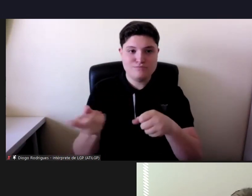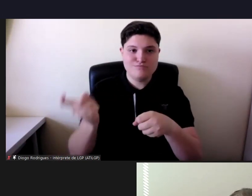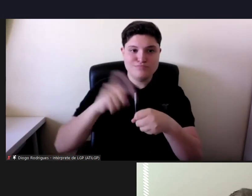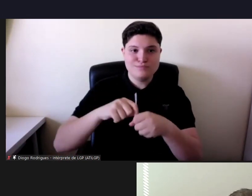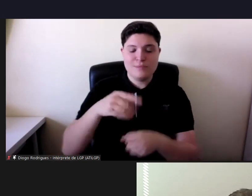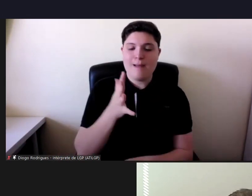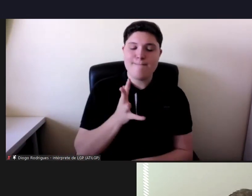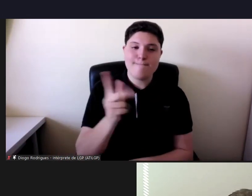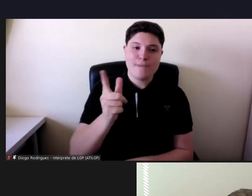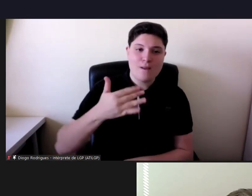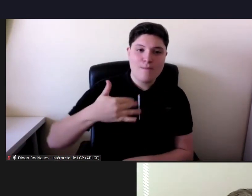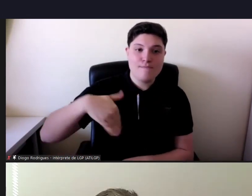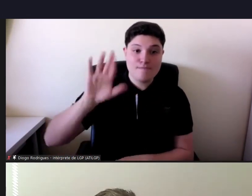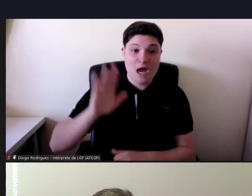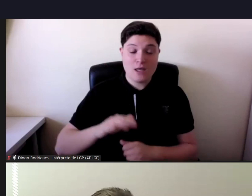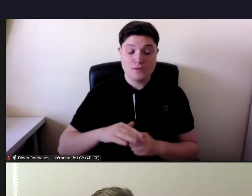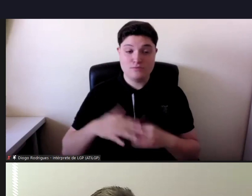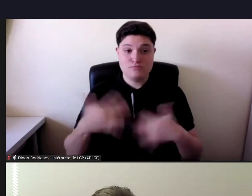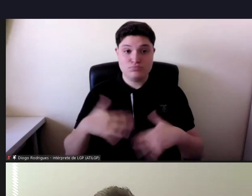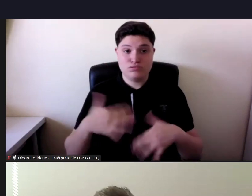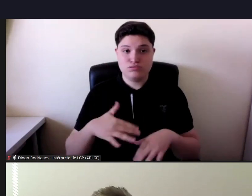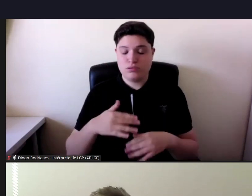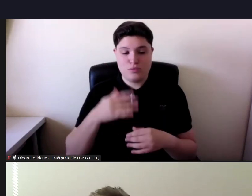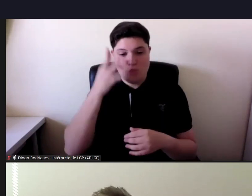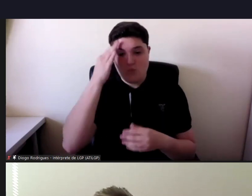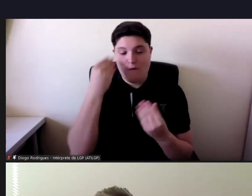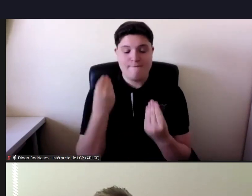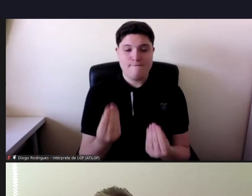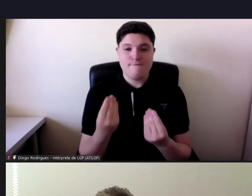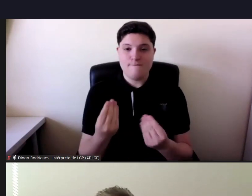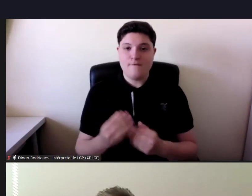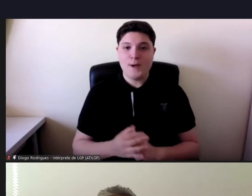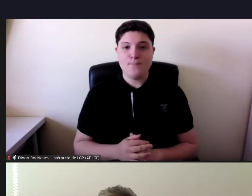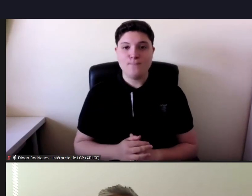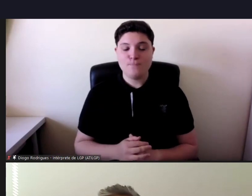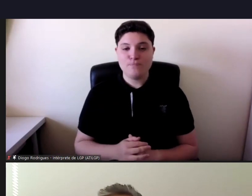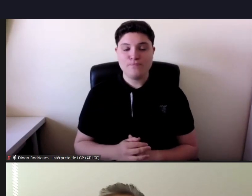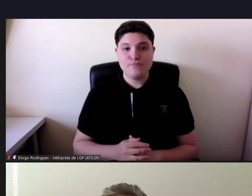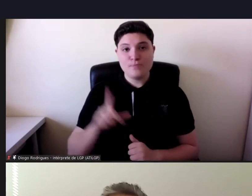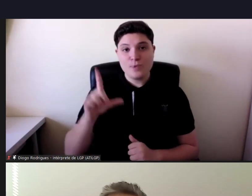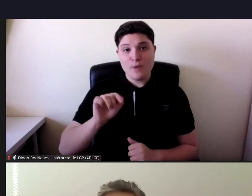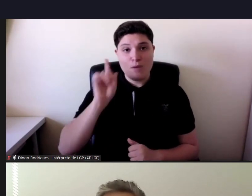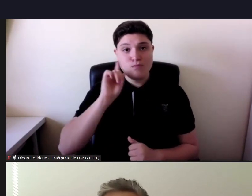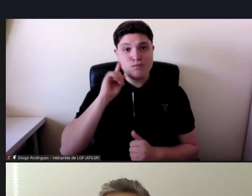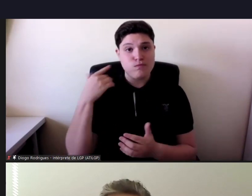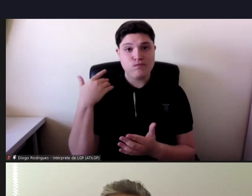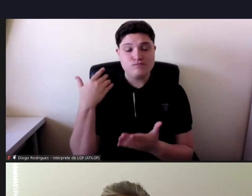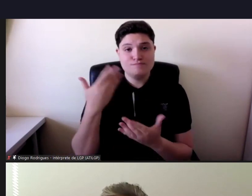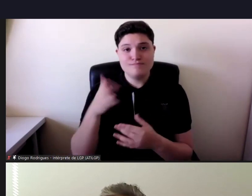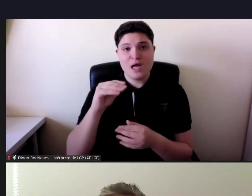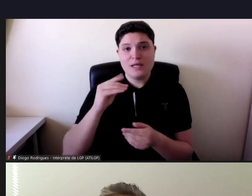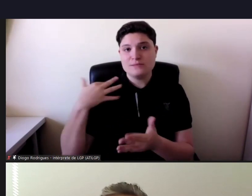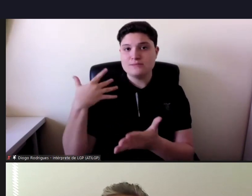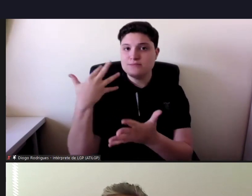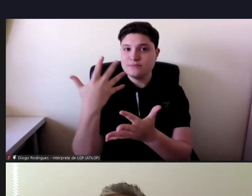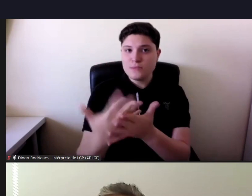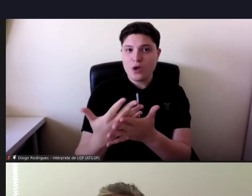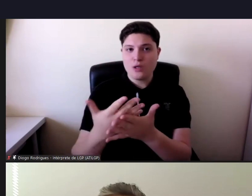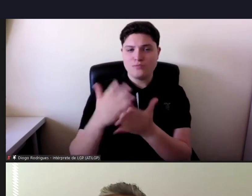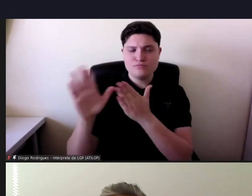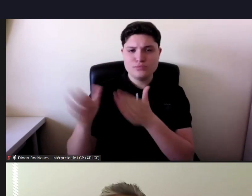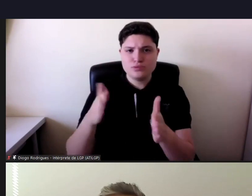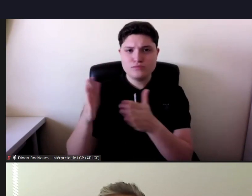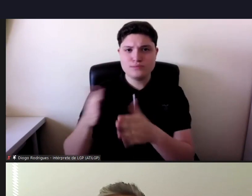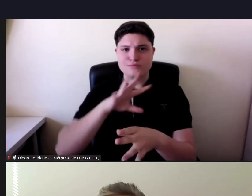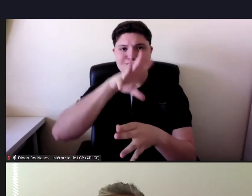este webinar, o que é significativo. E mais do que isso, esta série de eventos surge enquadrada numa iniciativa